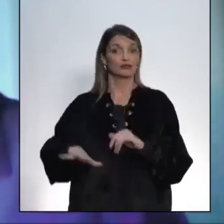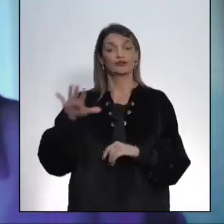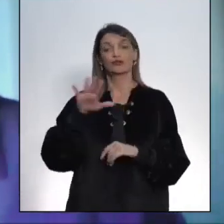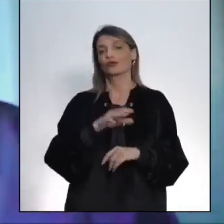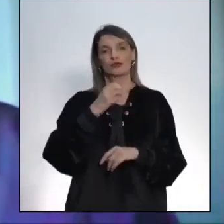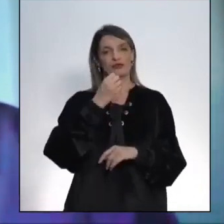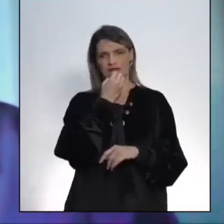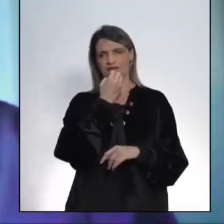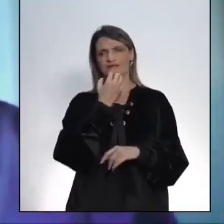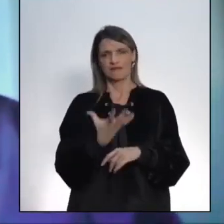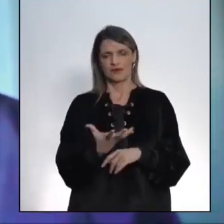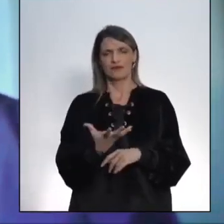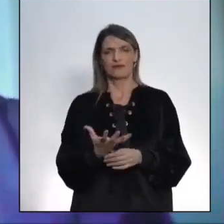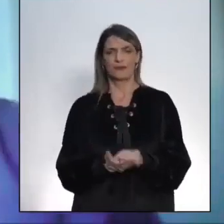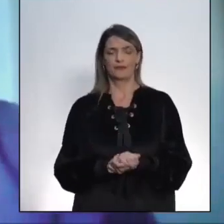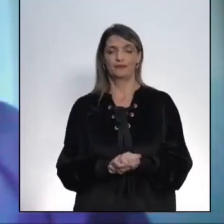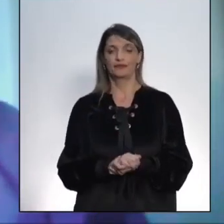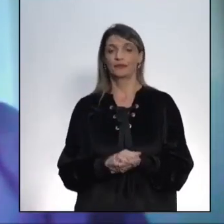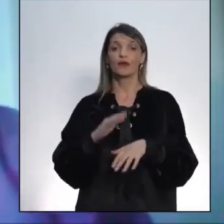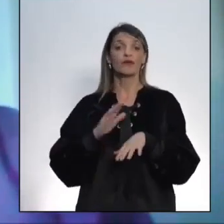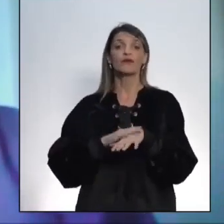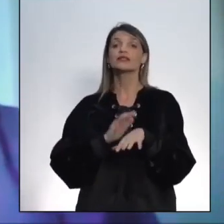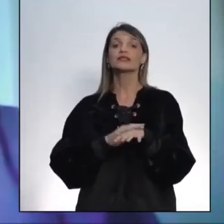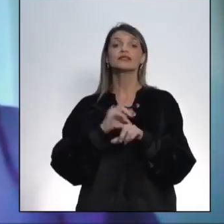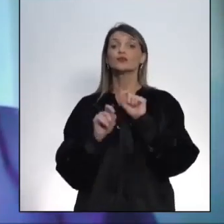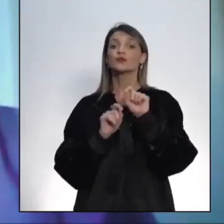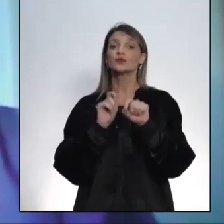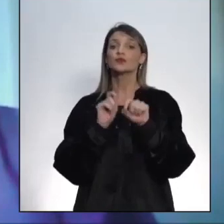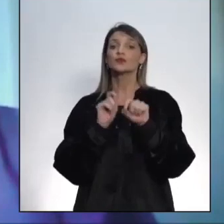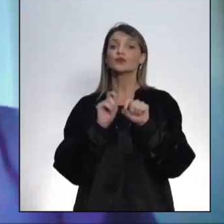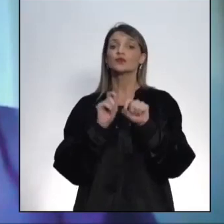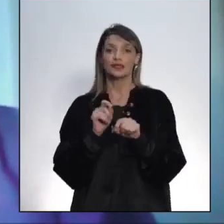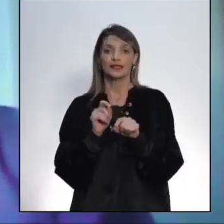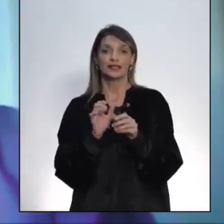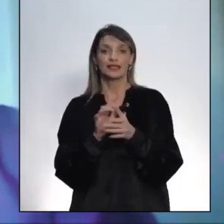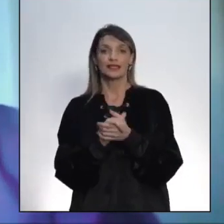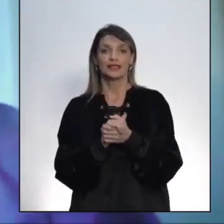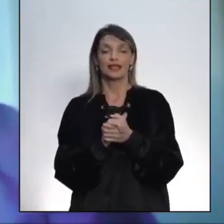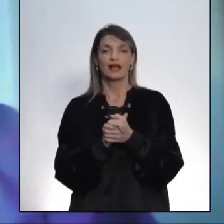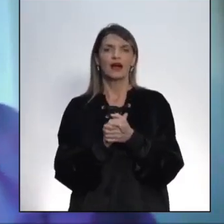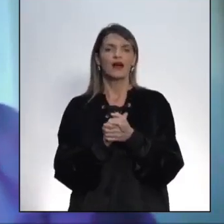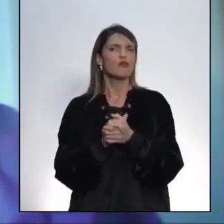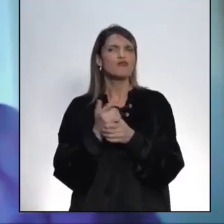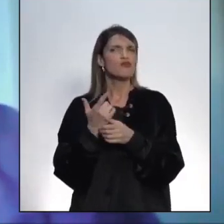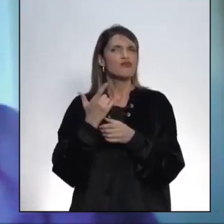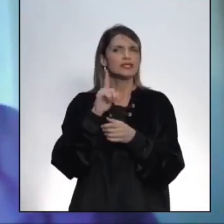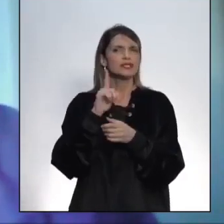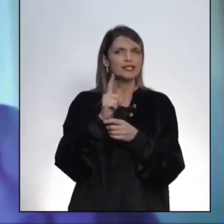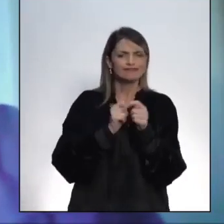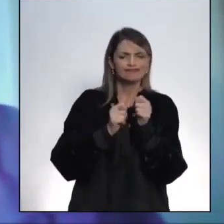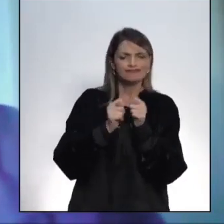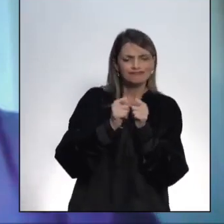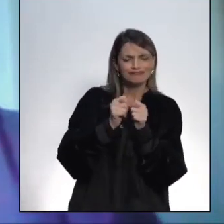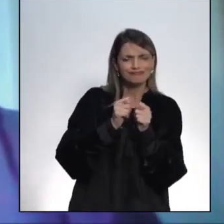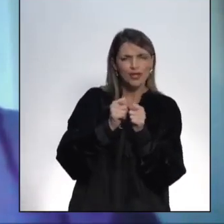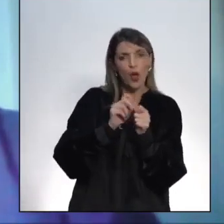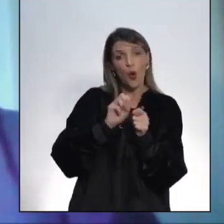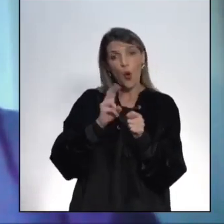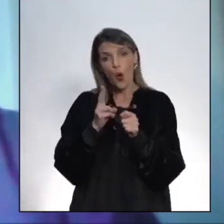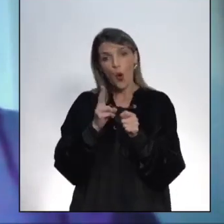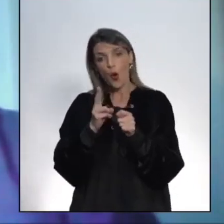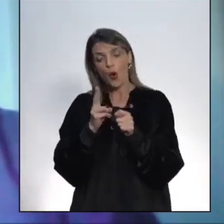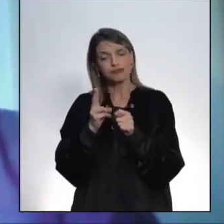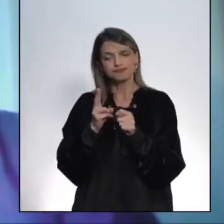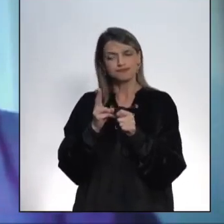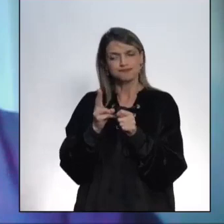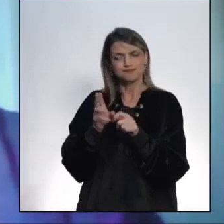bem-vindas, né? O que eu vou fazer depois do meu trabalho é ver o que eu consigo dominar, o que eu consigo lançar a mão, o